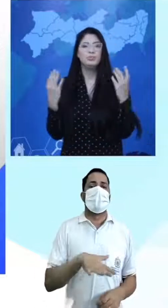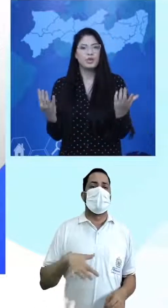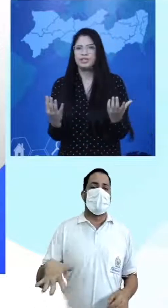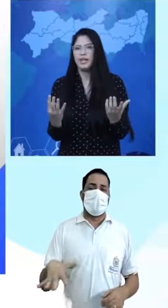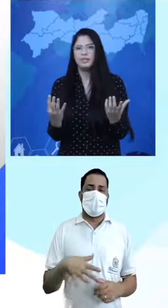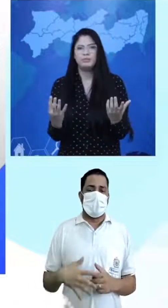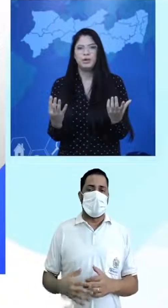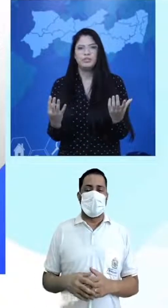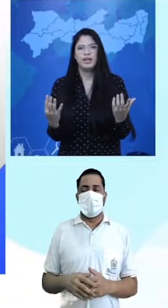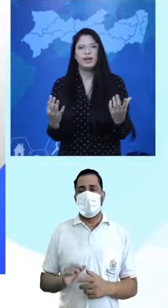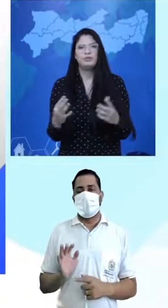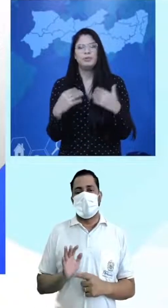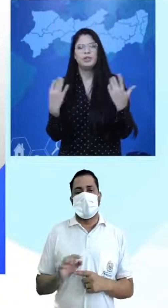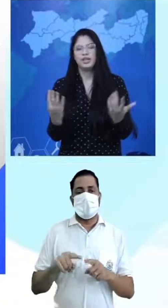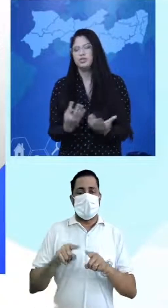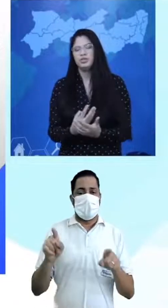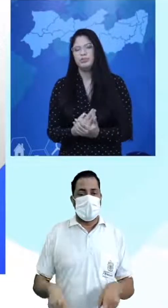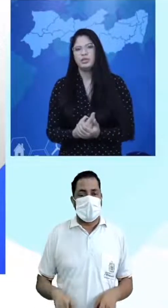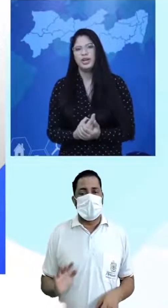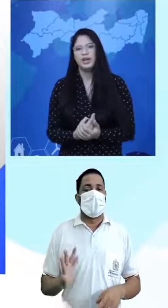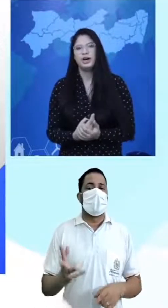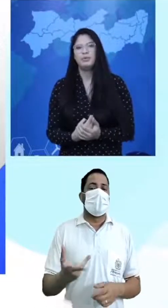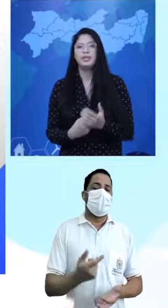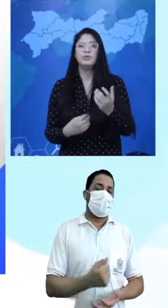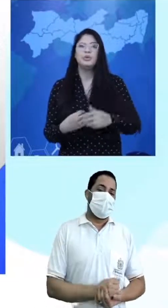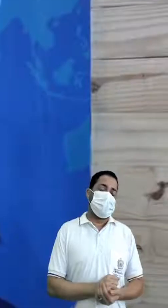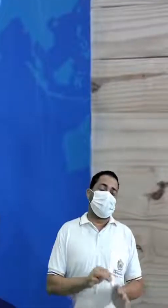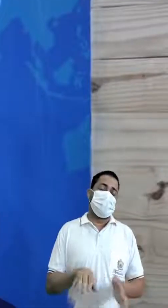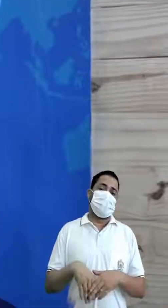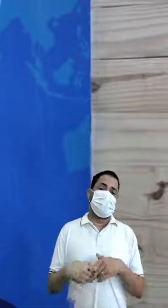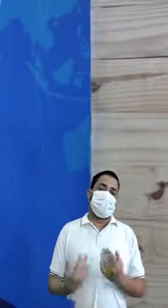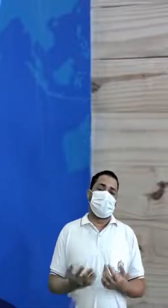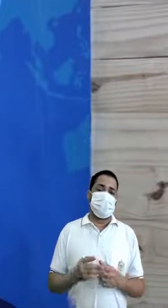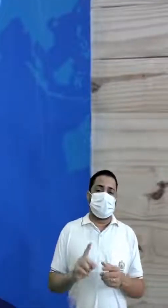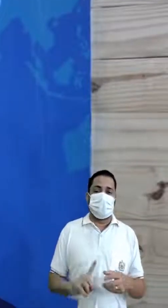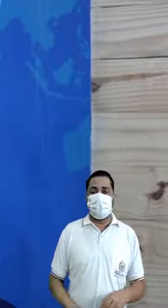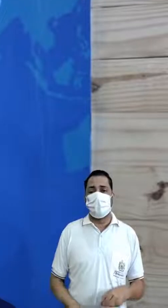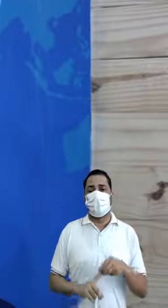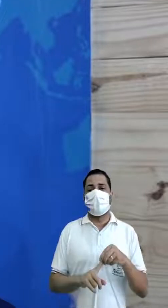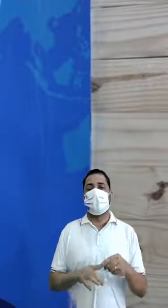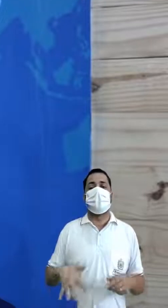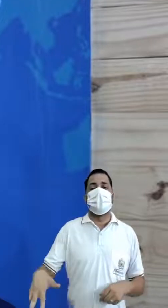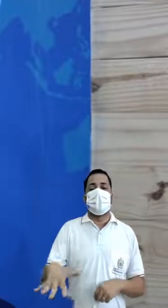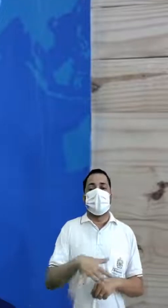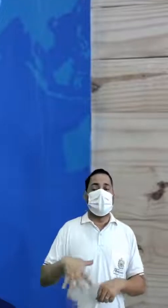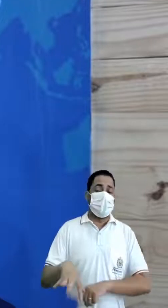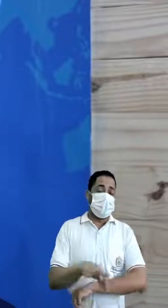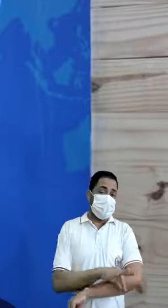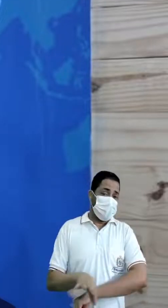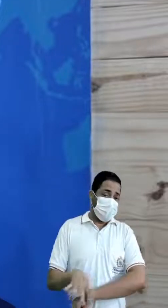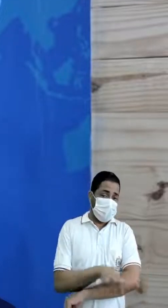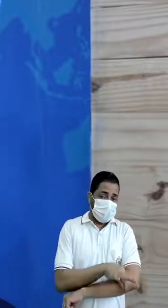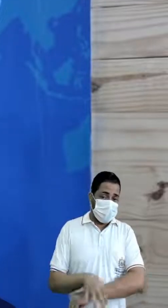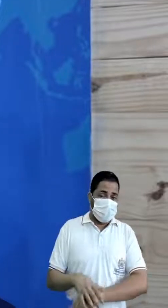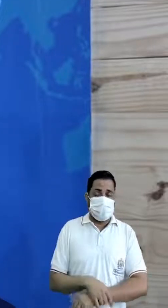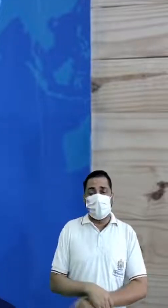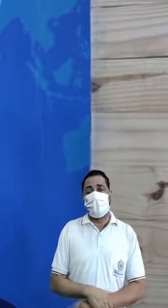do projeto de modo geral, de projetos de modo geral. Então, principalmente na área de arquitetura e design de